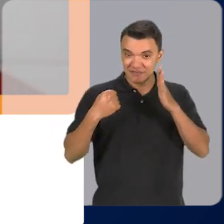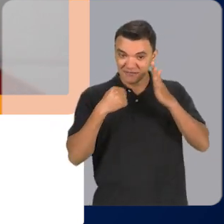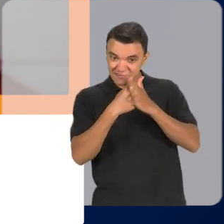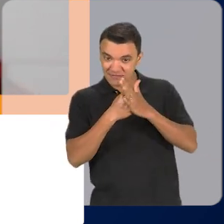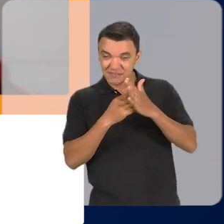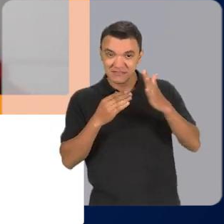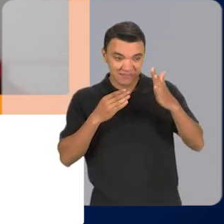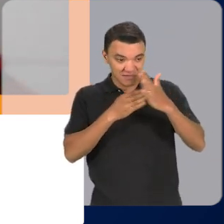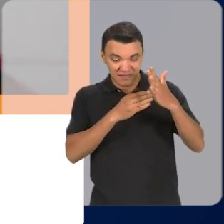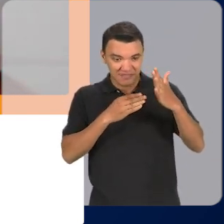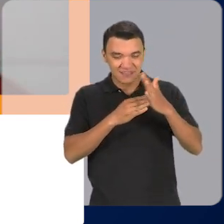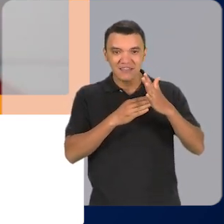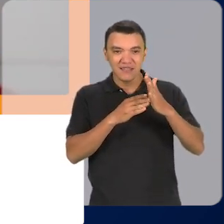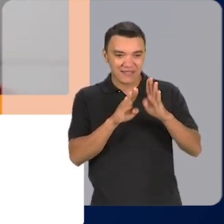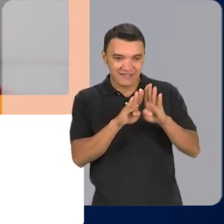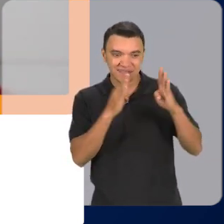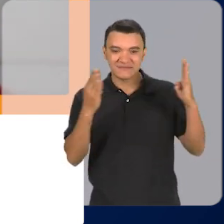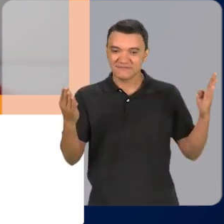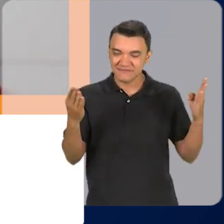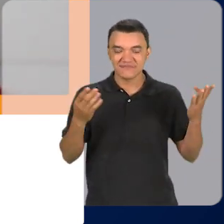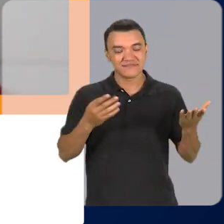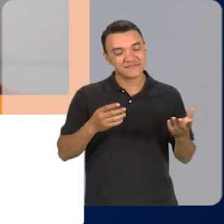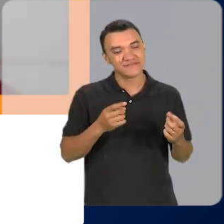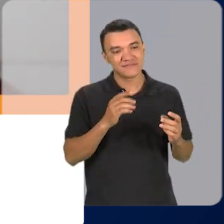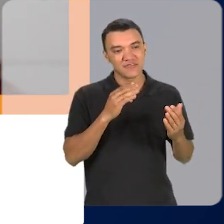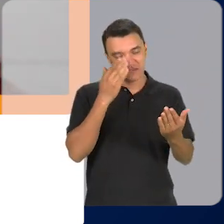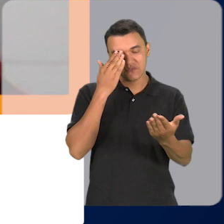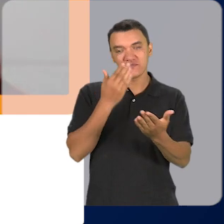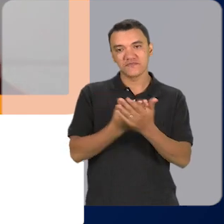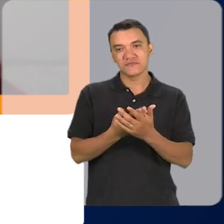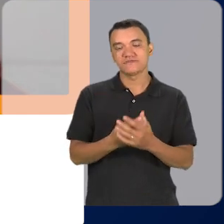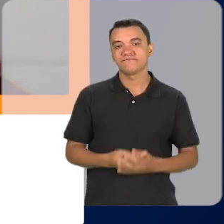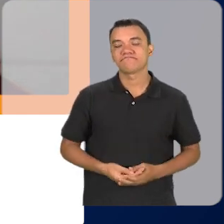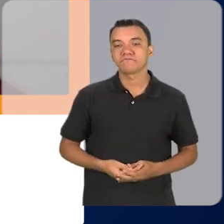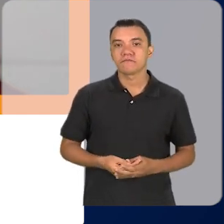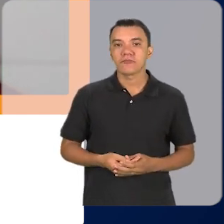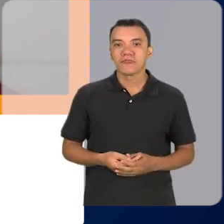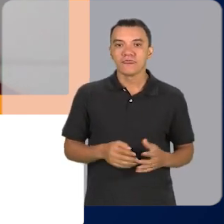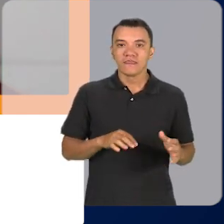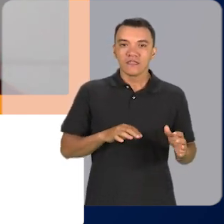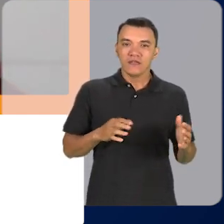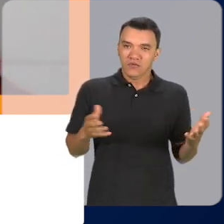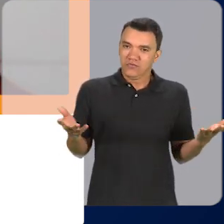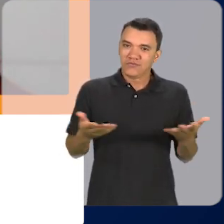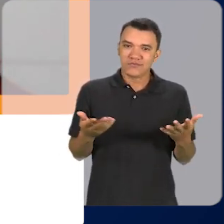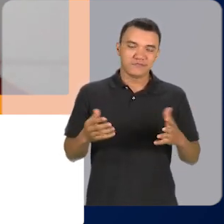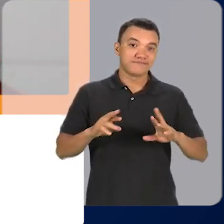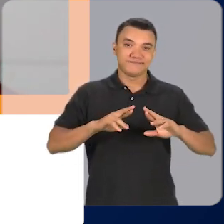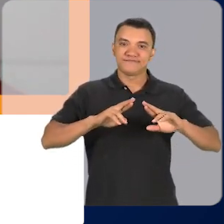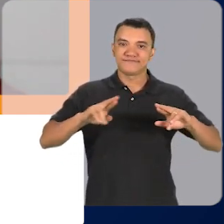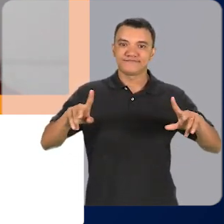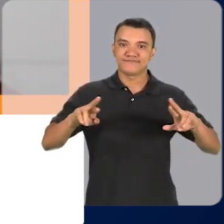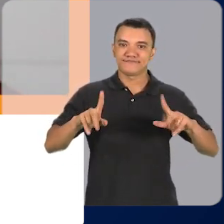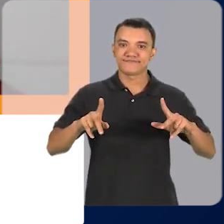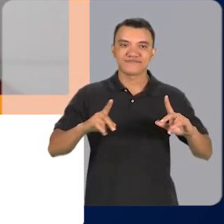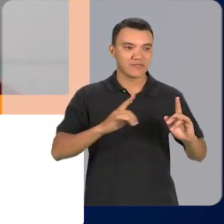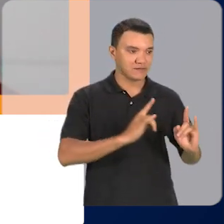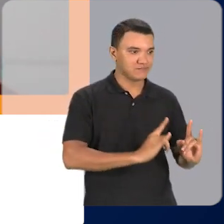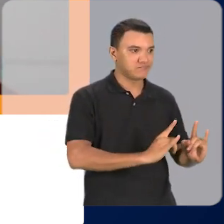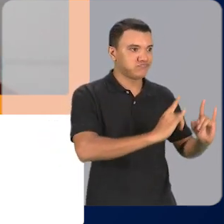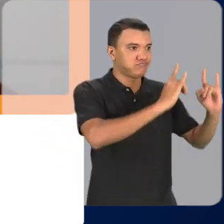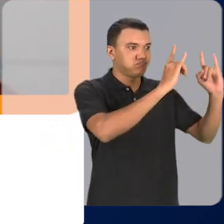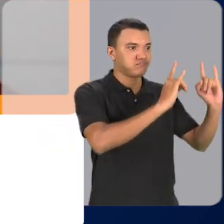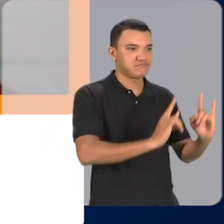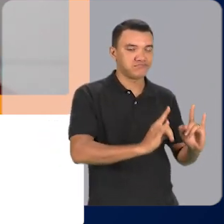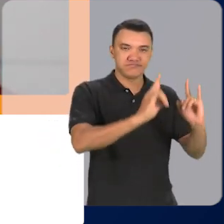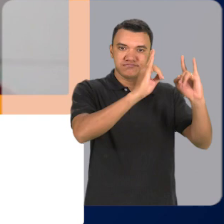relação de confiança. Hoje, com os grandes condomínios, o pregoeiro dos nossos tempos saiu do centro